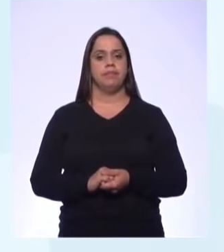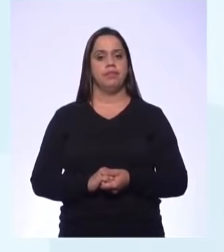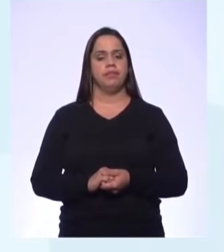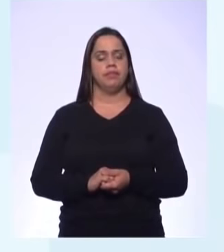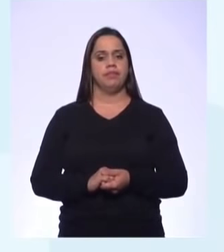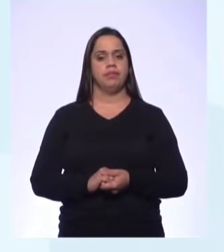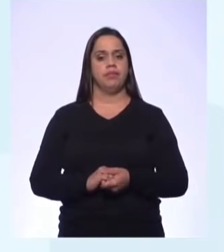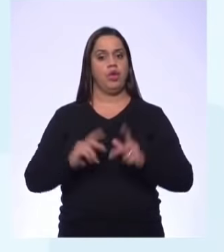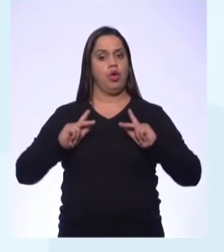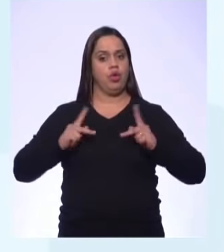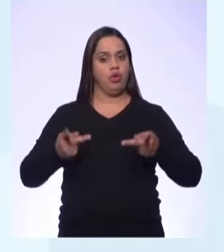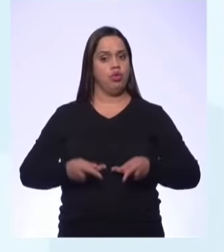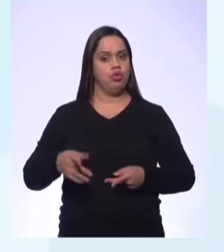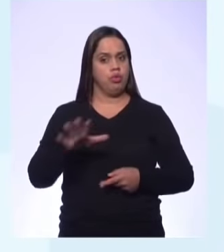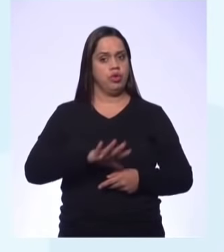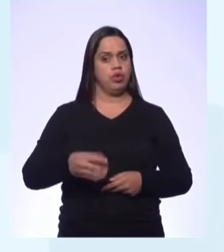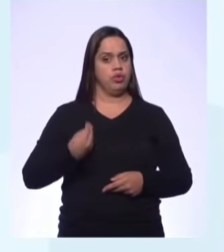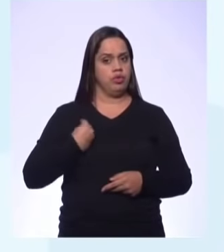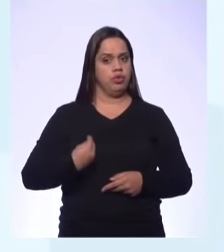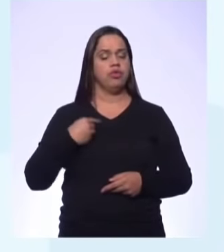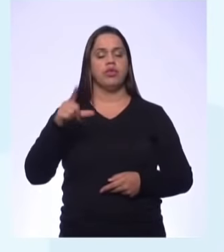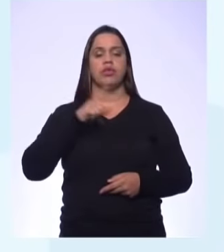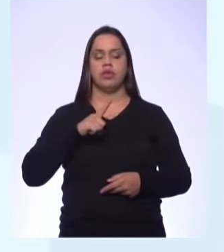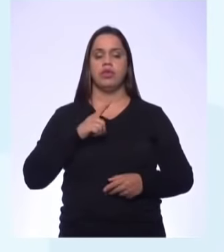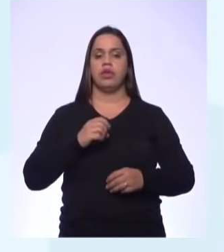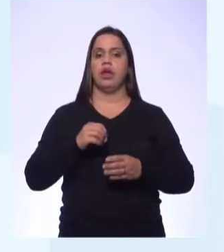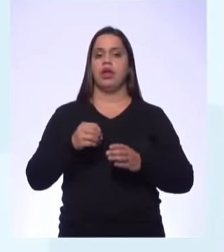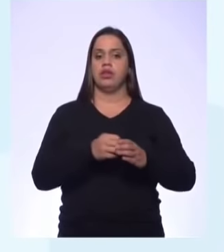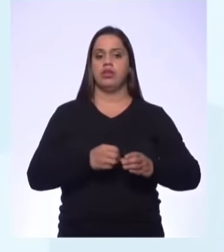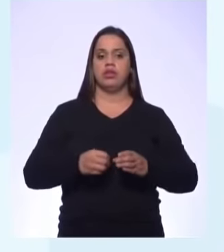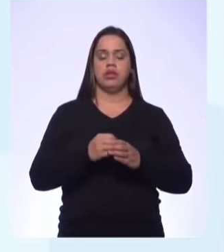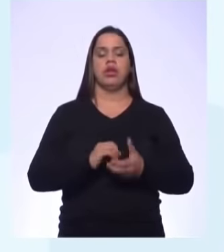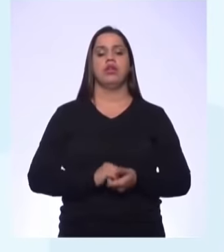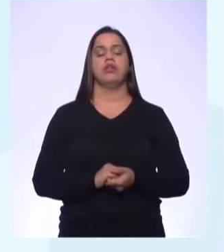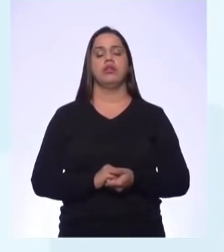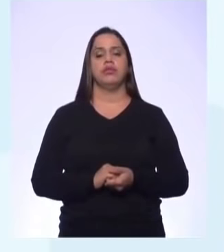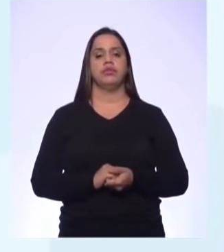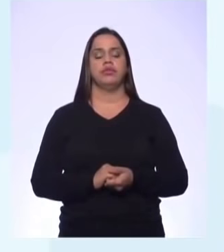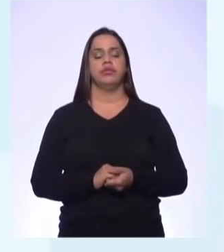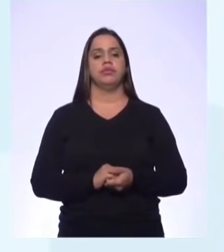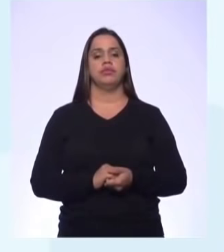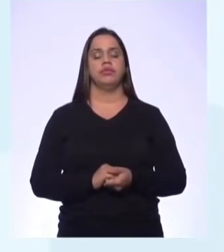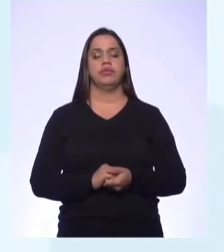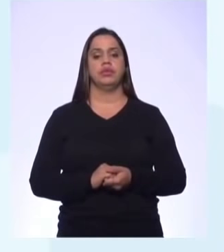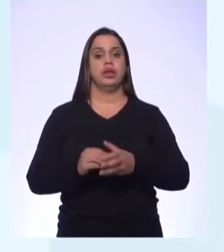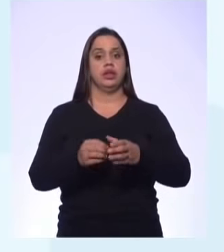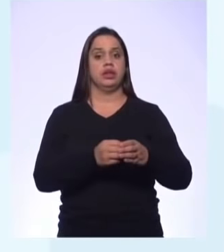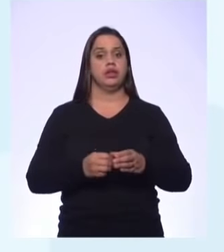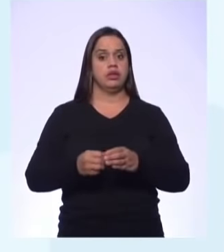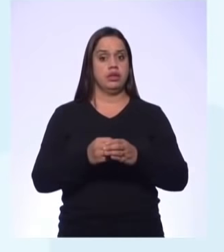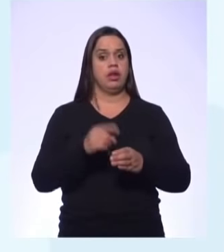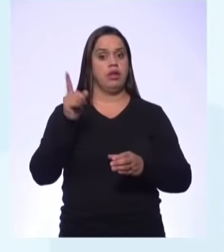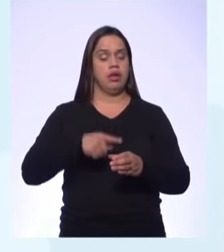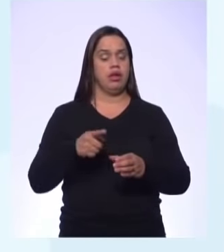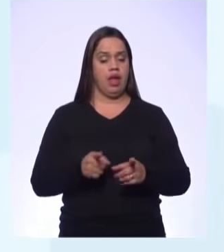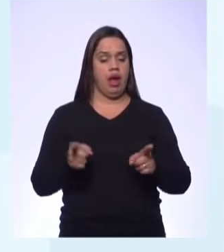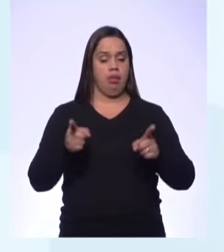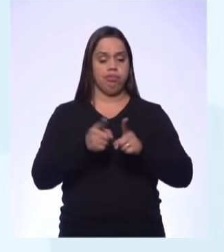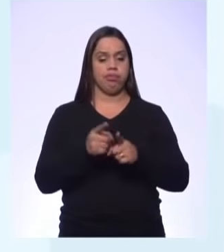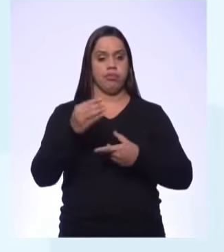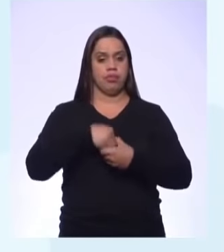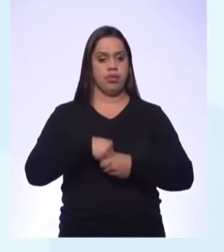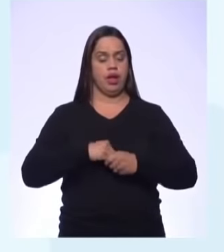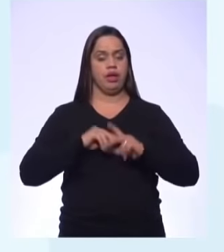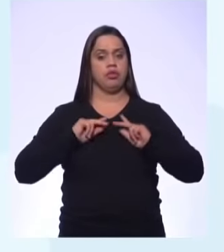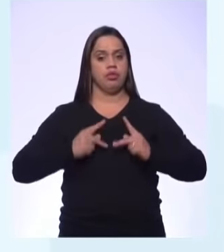células. Cells are considered the smallest part of living organisms. Células são consideradas a parte menor dos organismos vivos. Nós